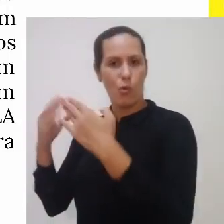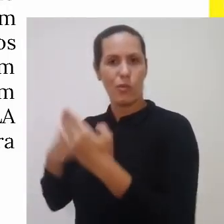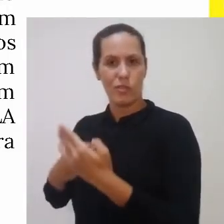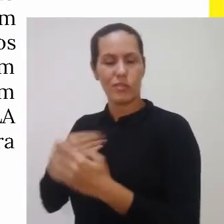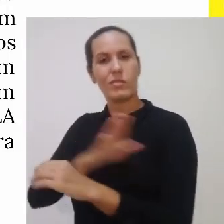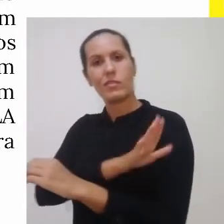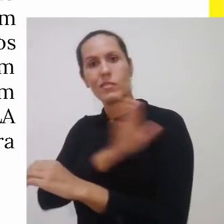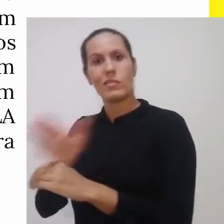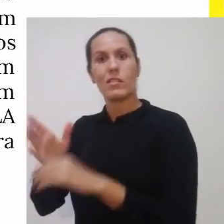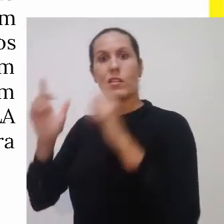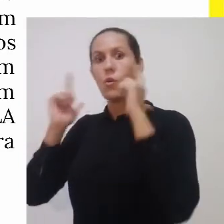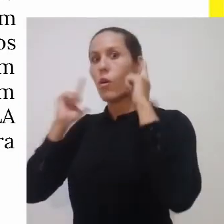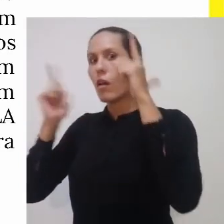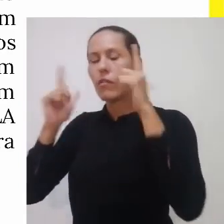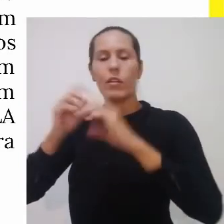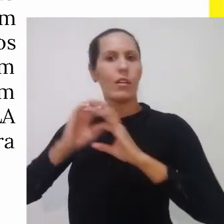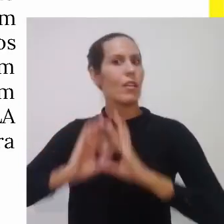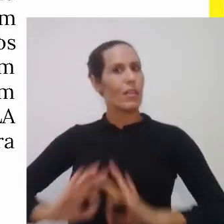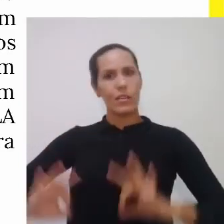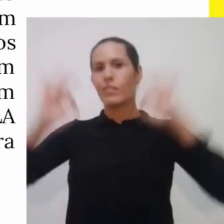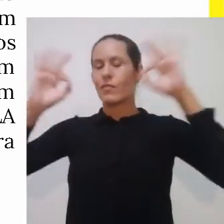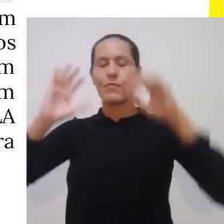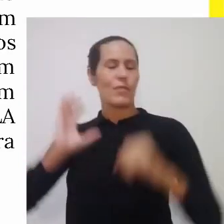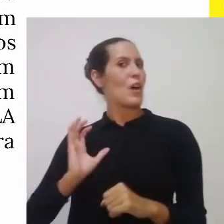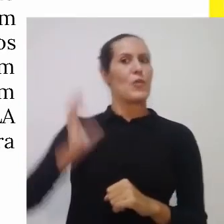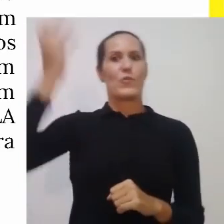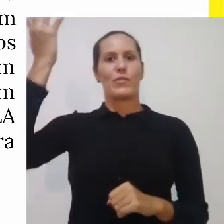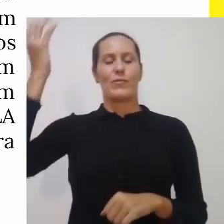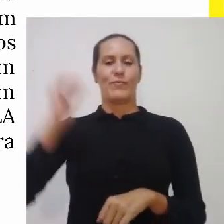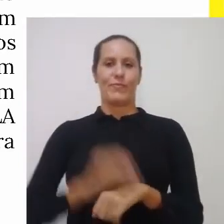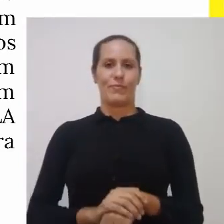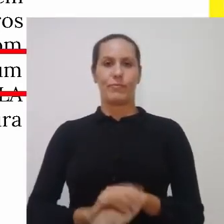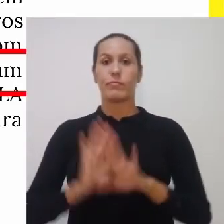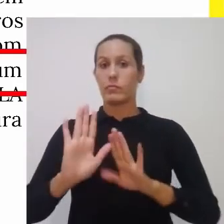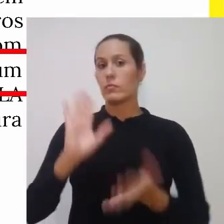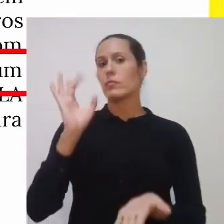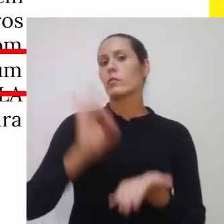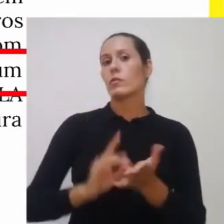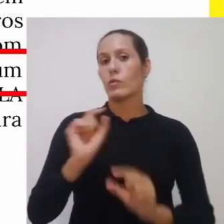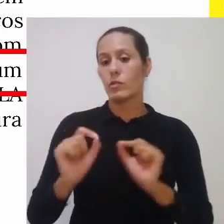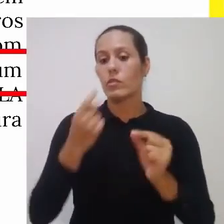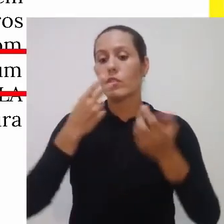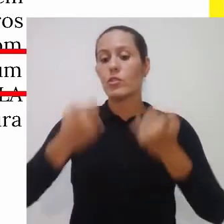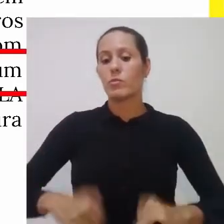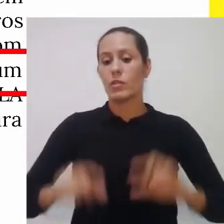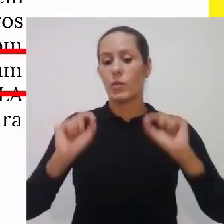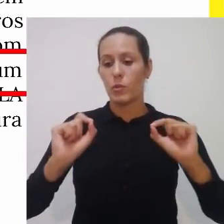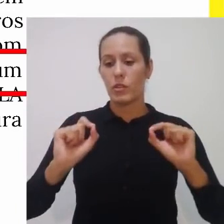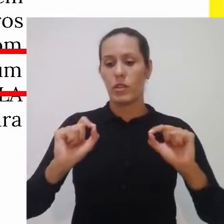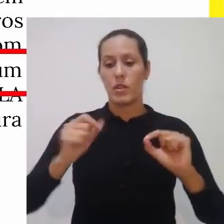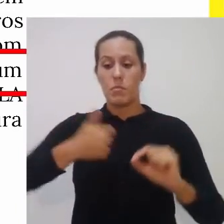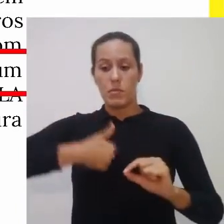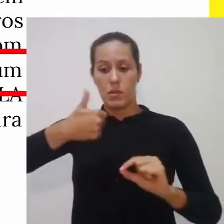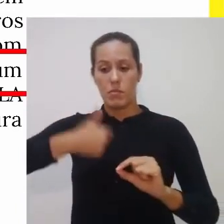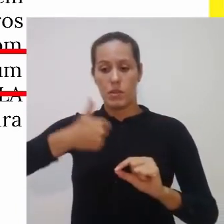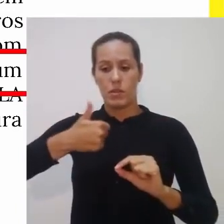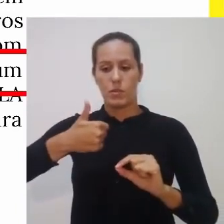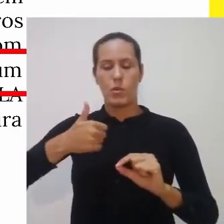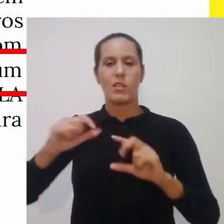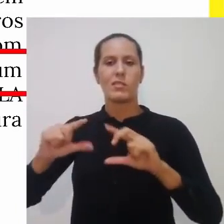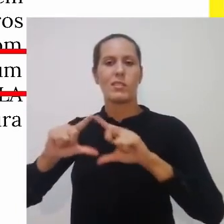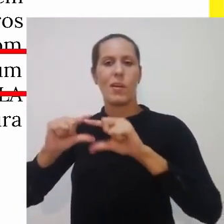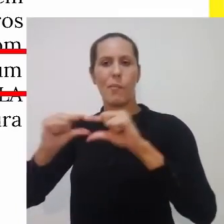de Hogwarts. Uma aventura inacreditável está para começar. Então, na verdade, o que eu quero falar para vocês